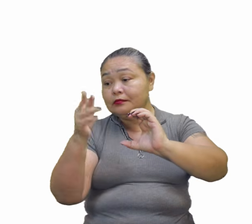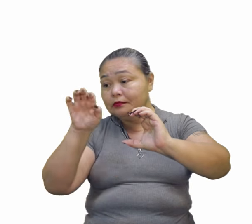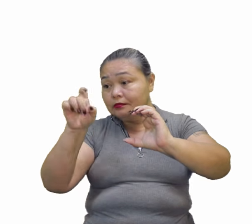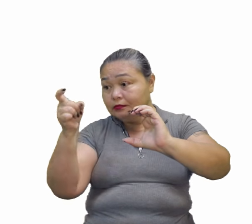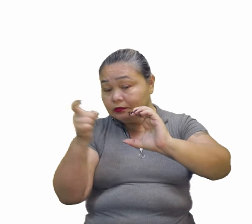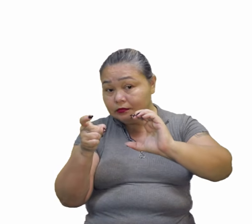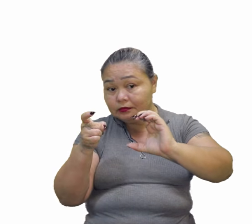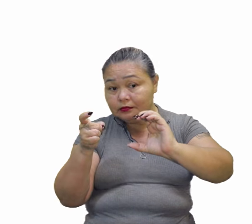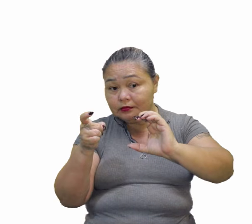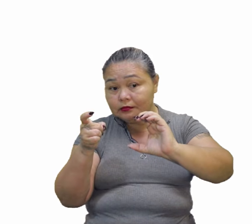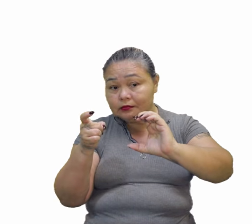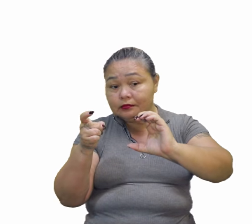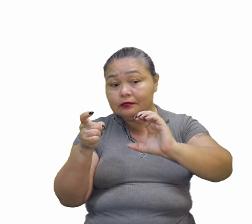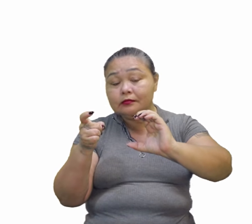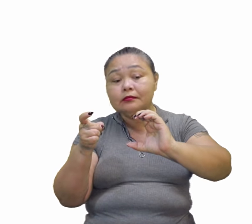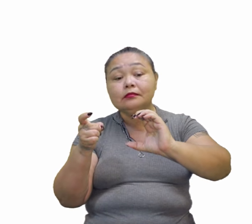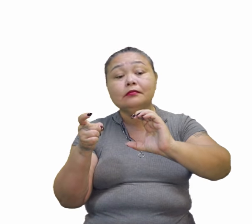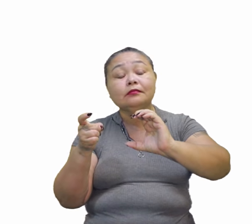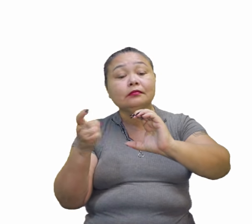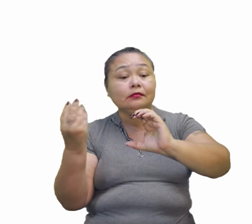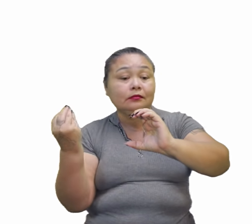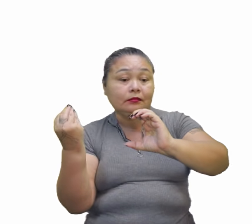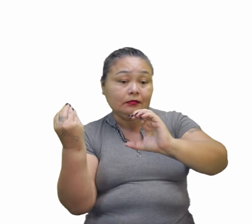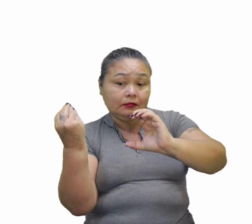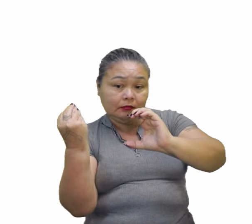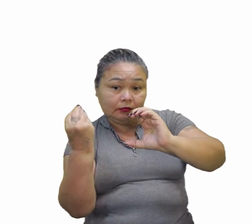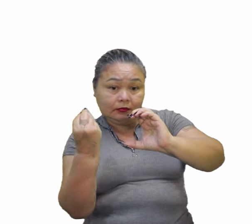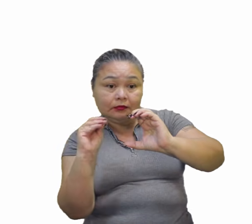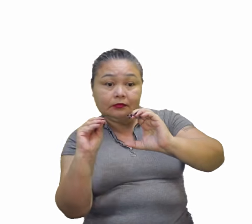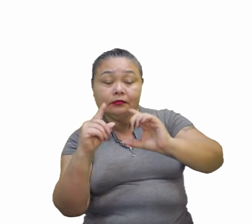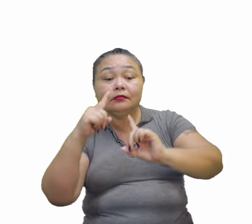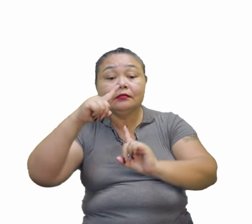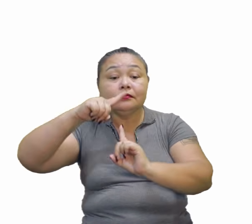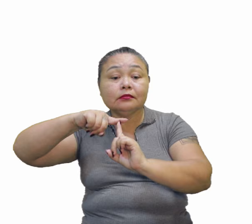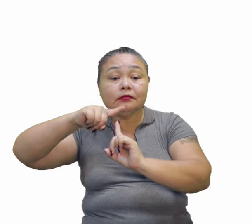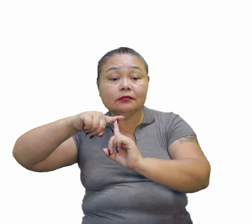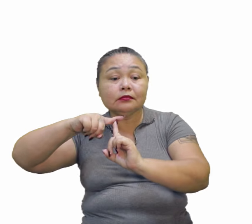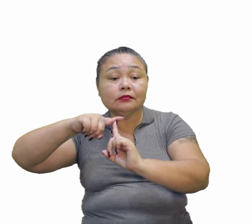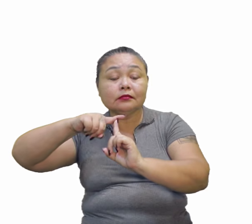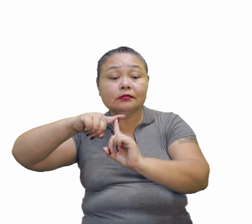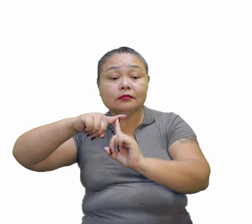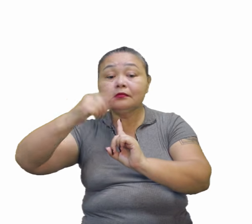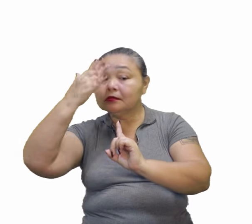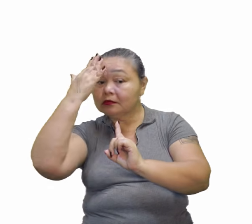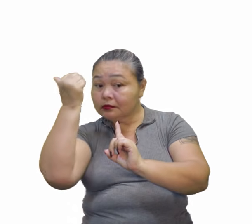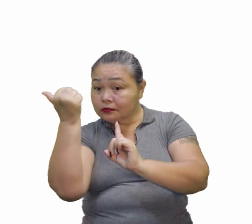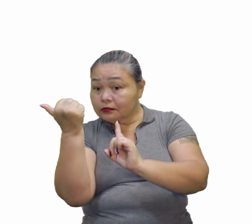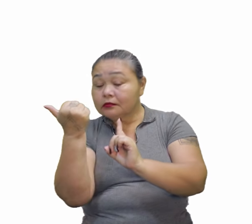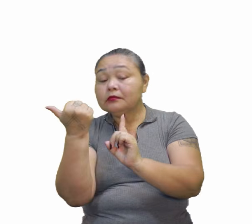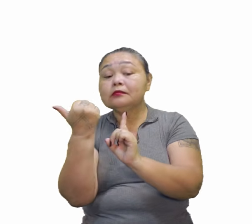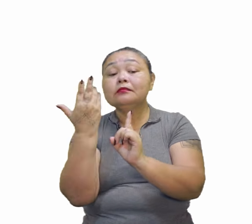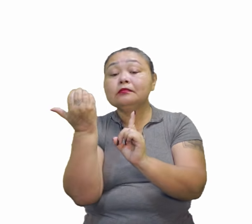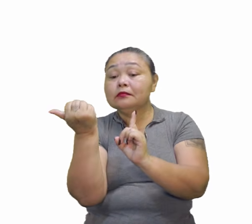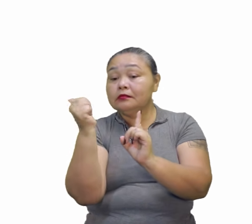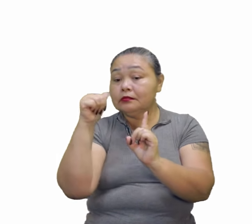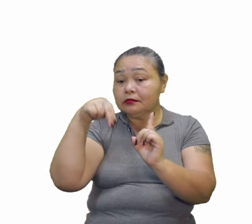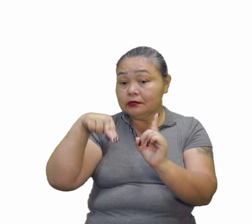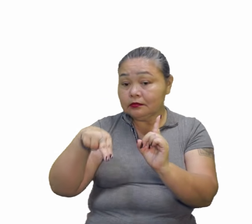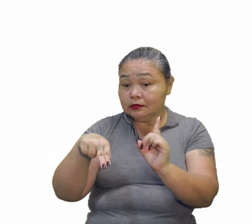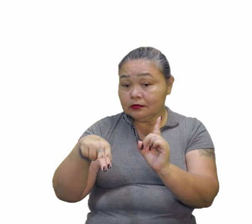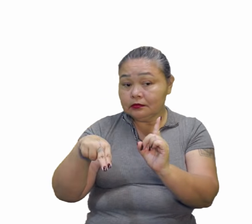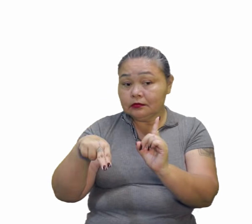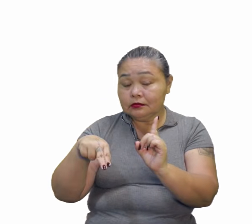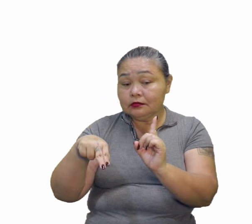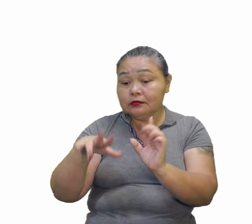é X, né? Então, eu vou identificar o tipo de ligação para saber quem é o infixo, que no caso a